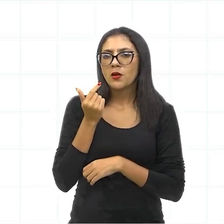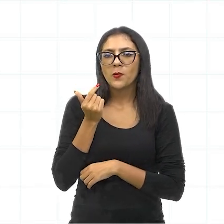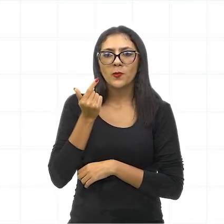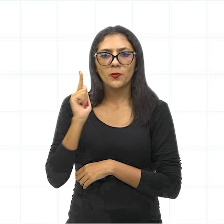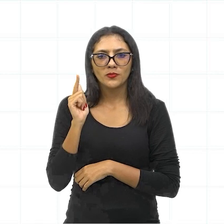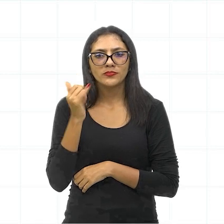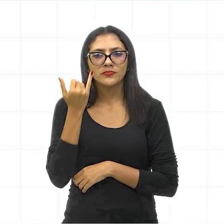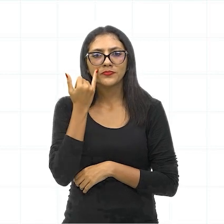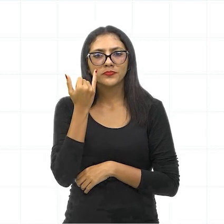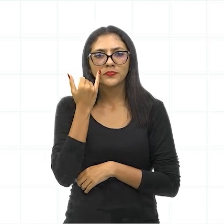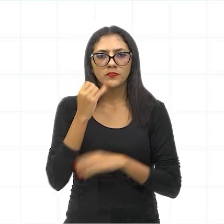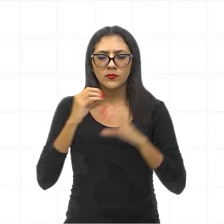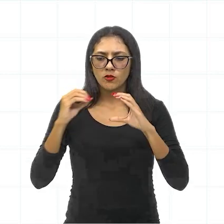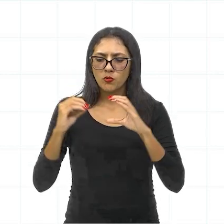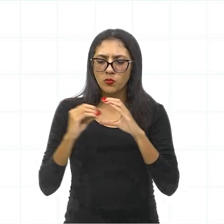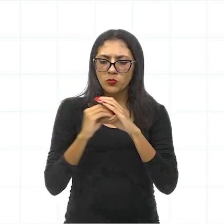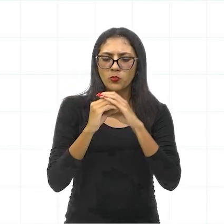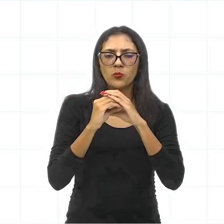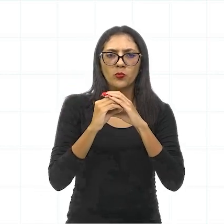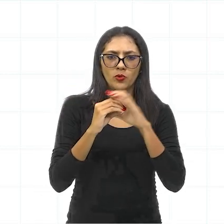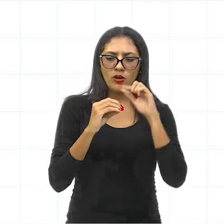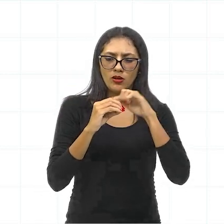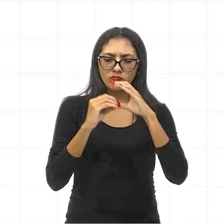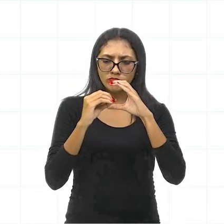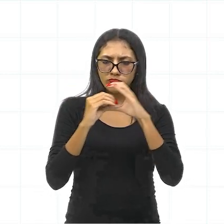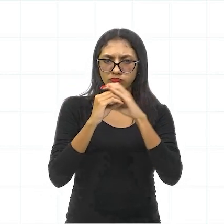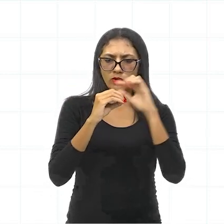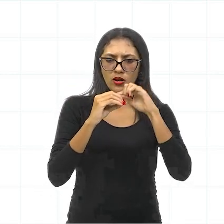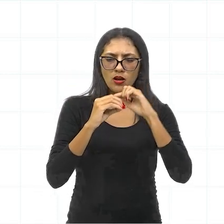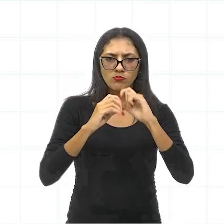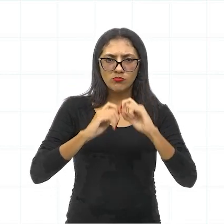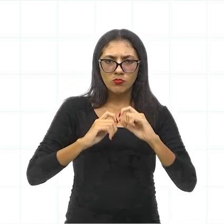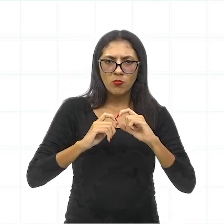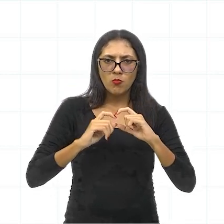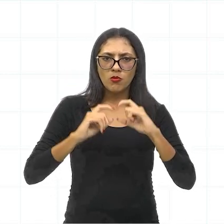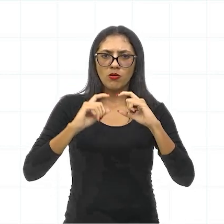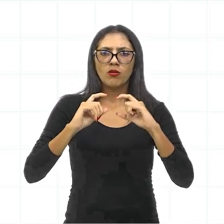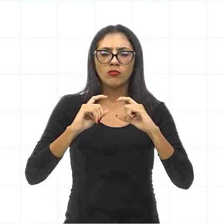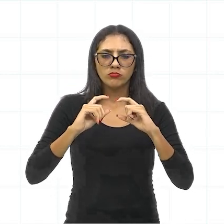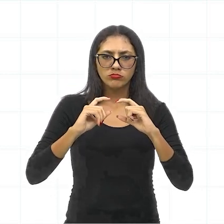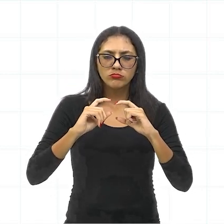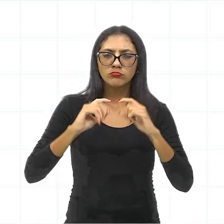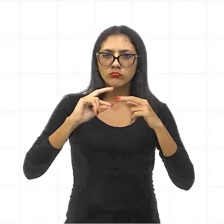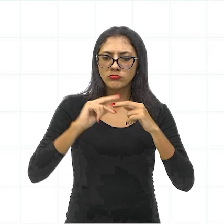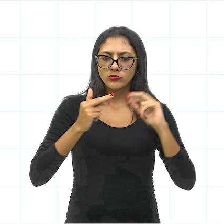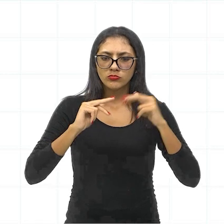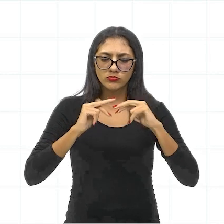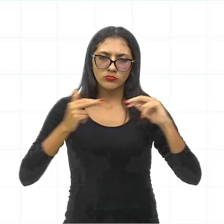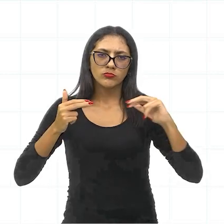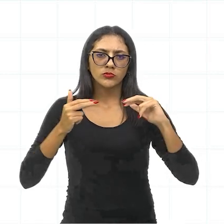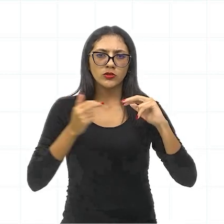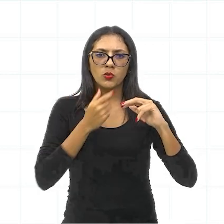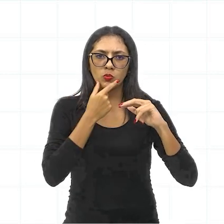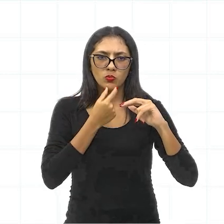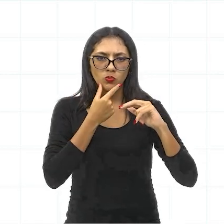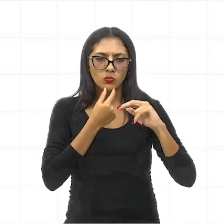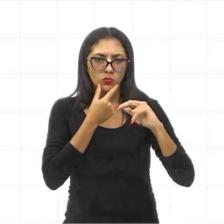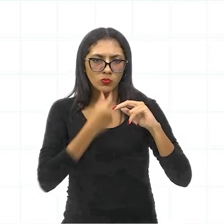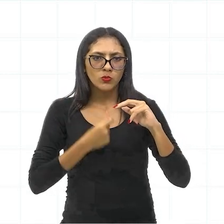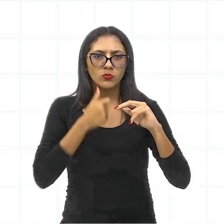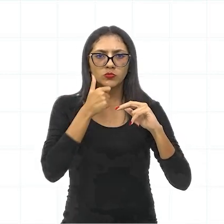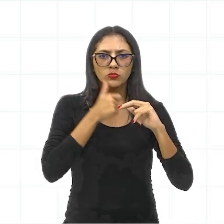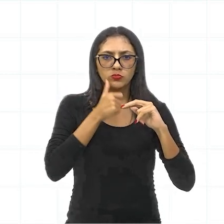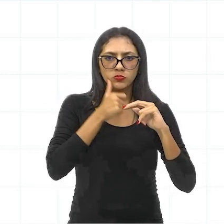núcleo do espermatozoide aumenta de volume, originando o pronúcleo masculino. E aí acontece a união dos conteúdos